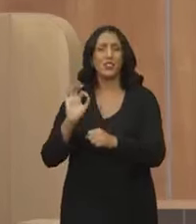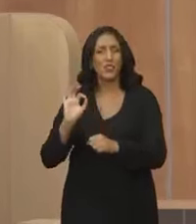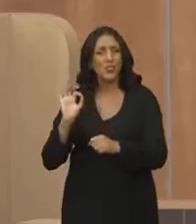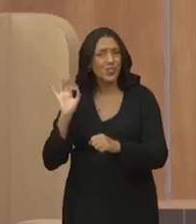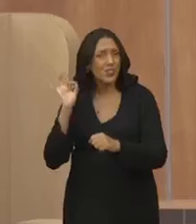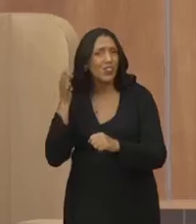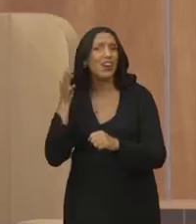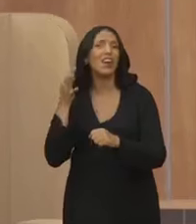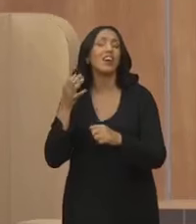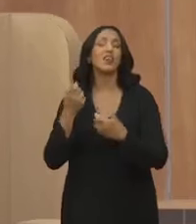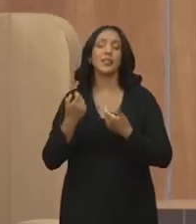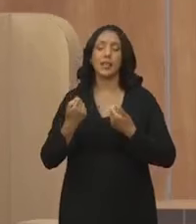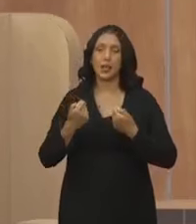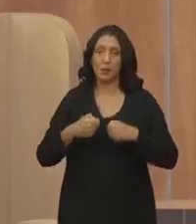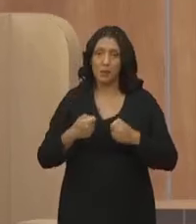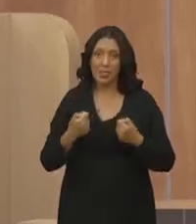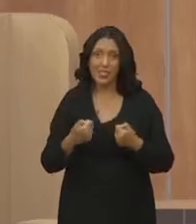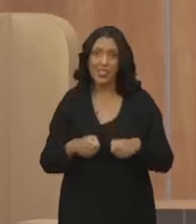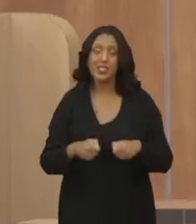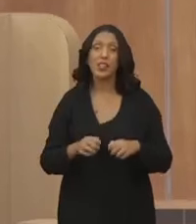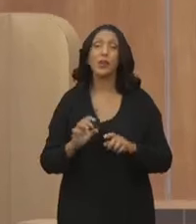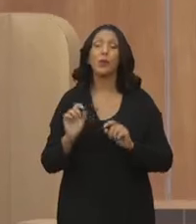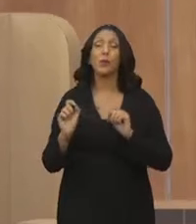precisando de estrutura.